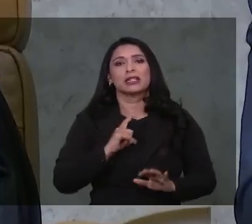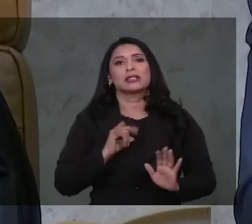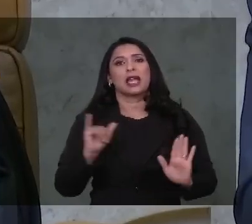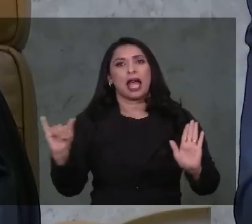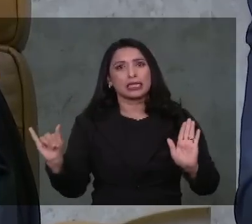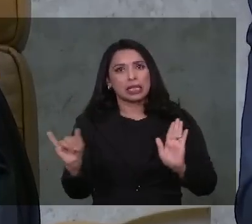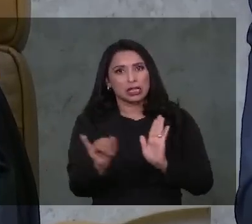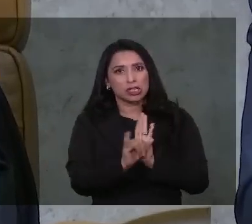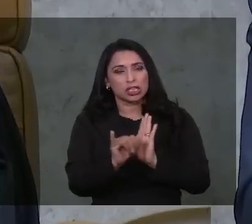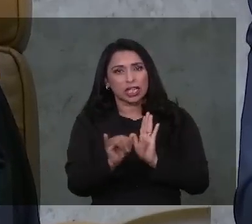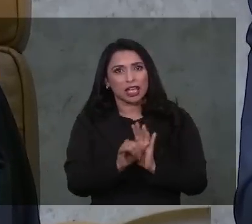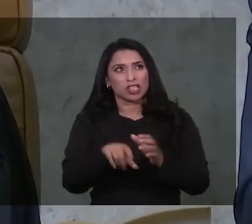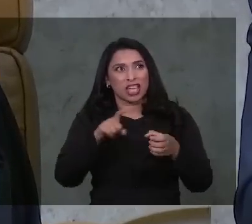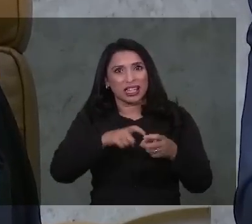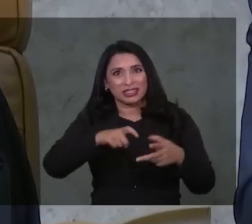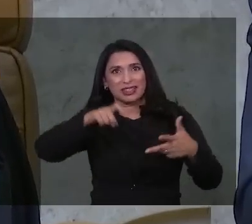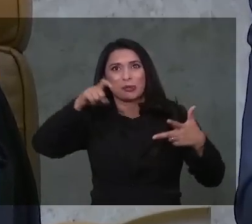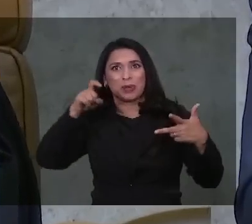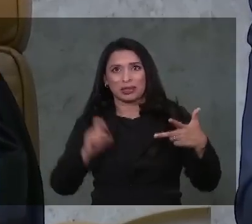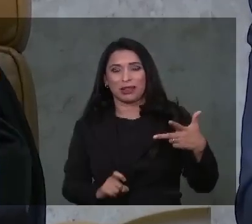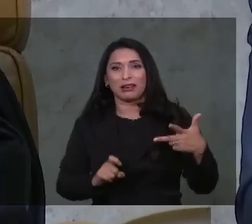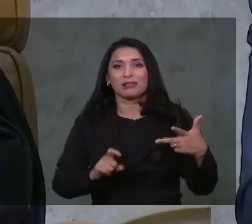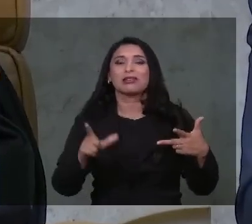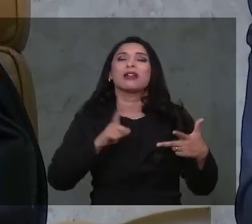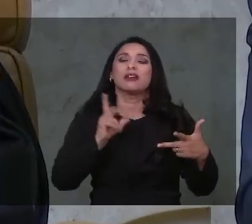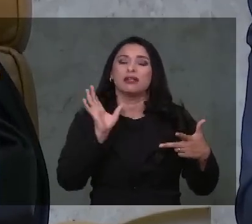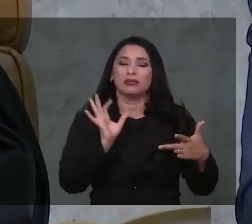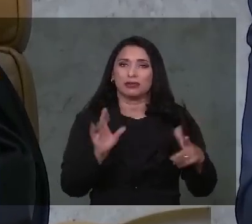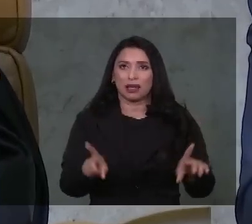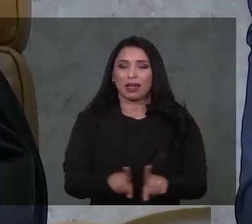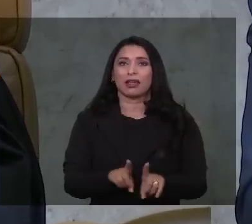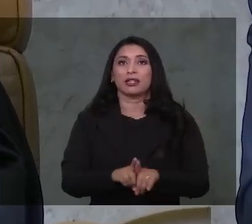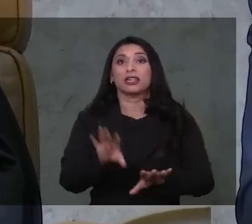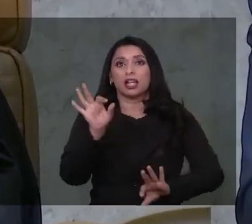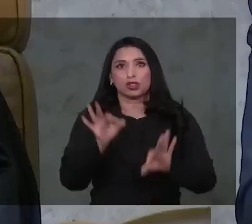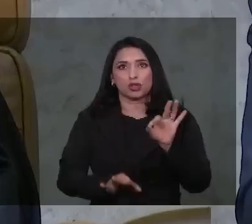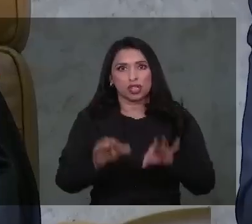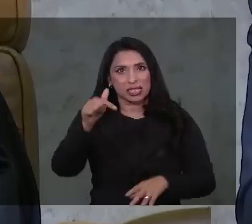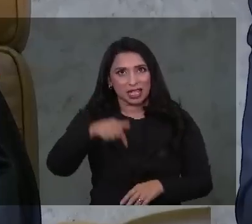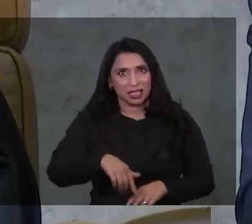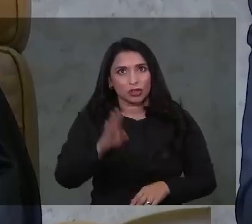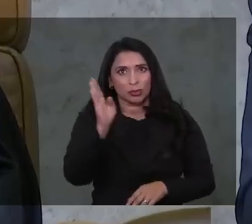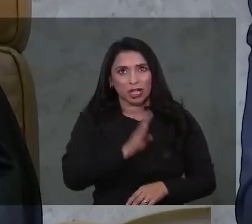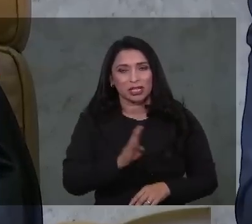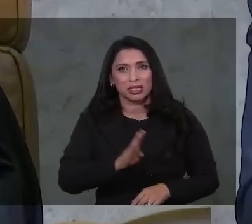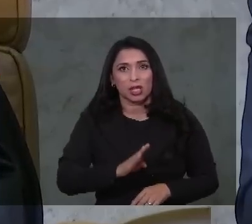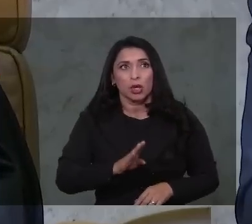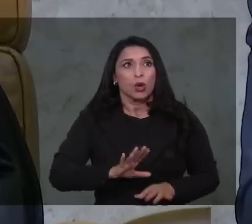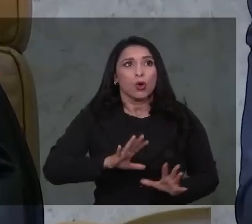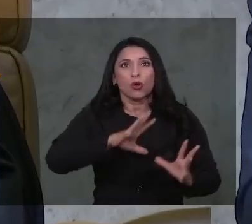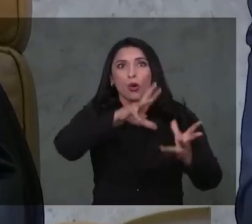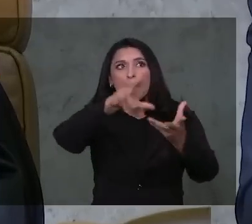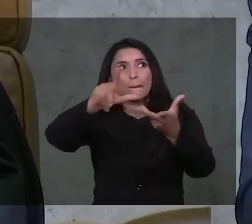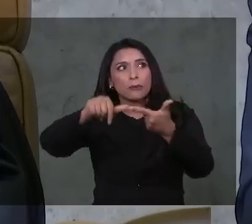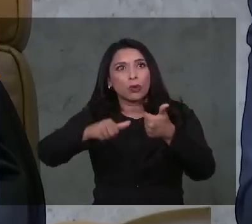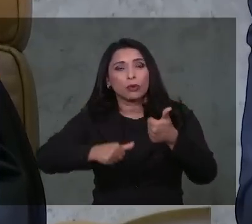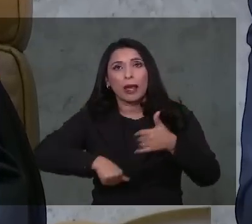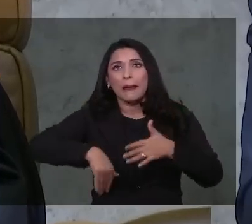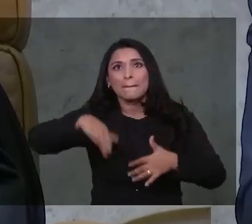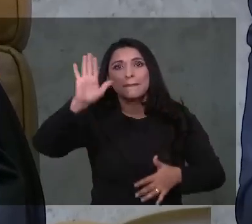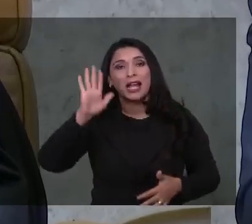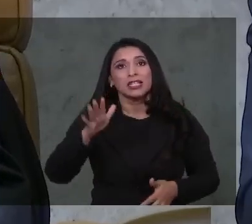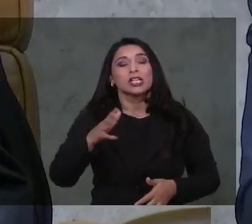se perde. E a justiça do Brasil é também uma das mais produtivas do planeta, julgando cerca de